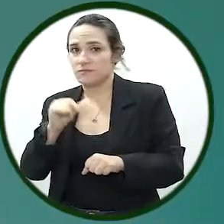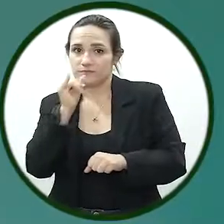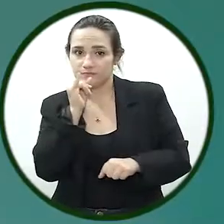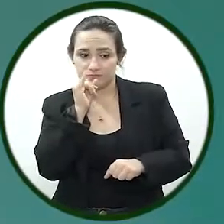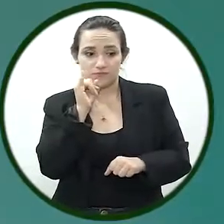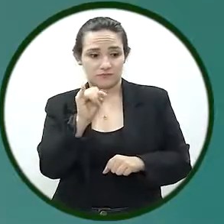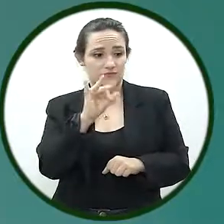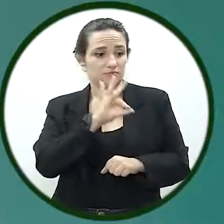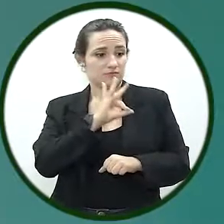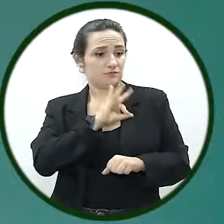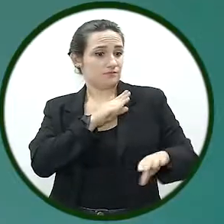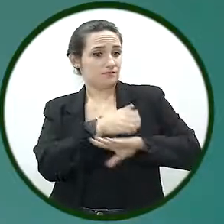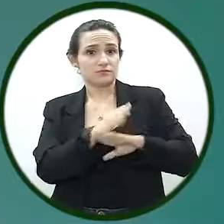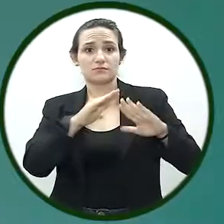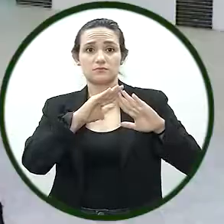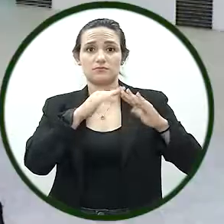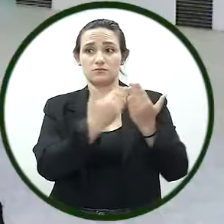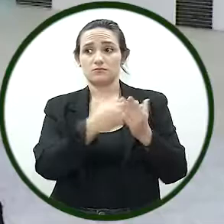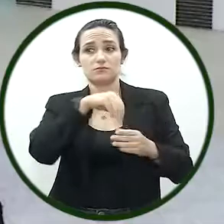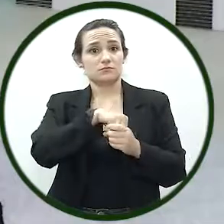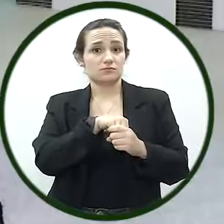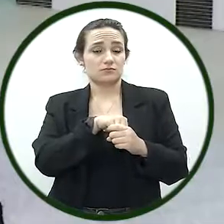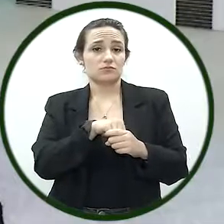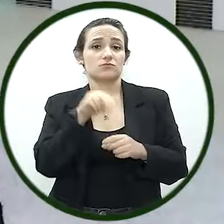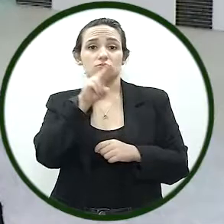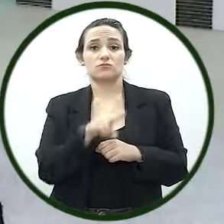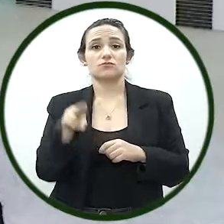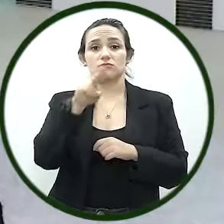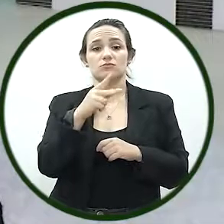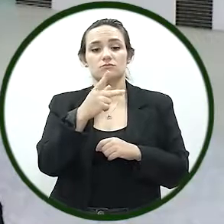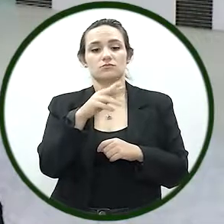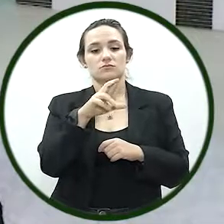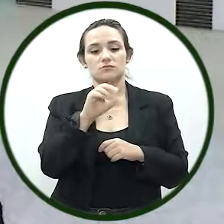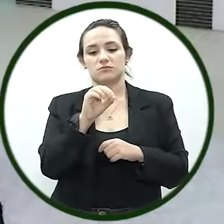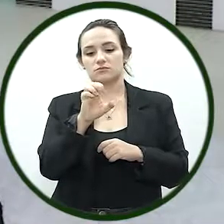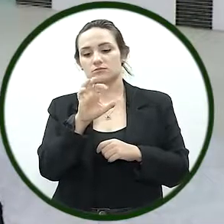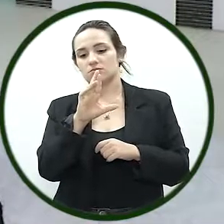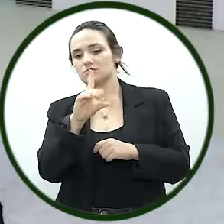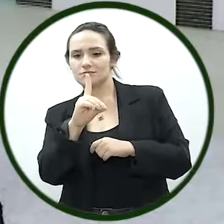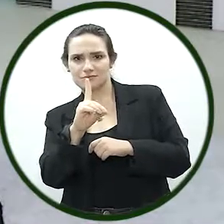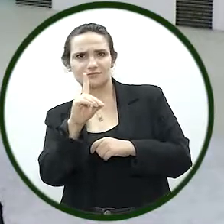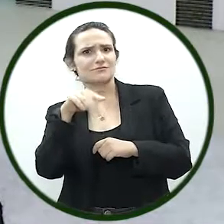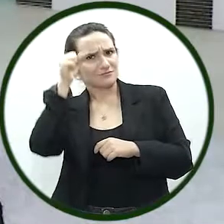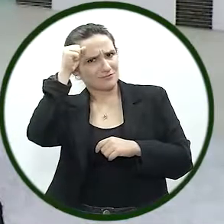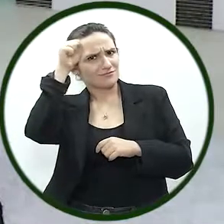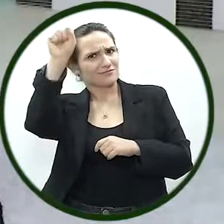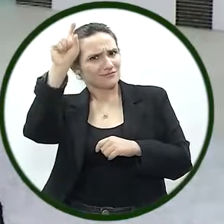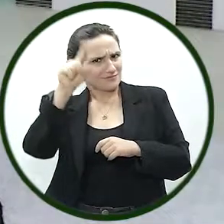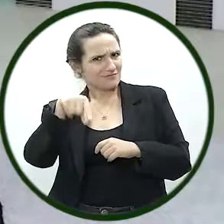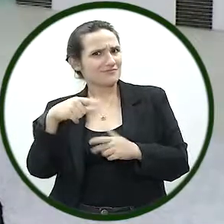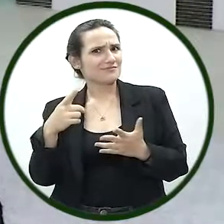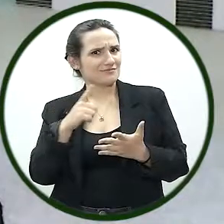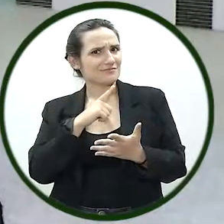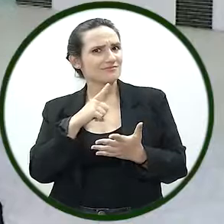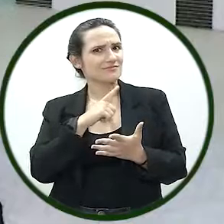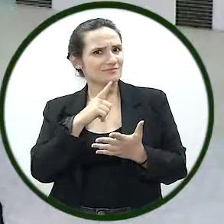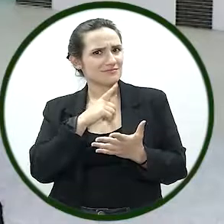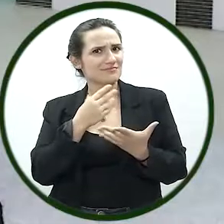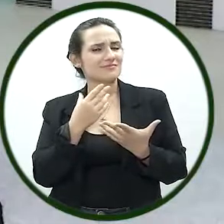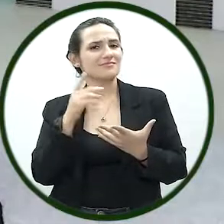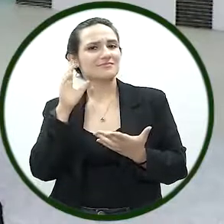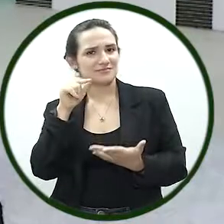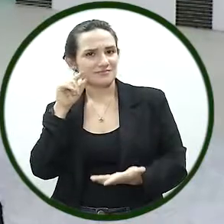política pública através do PROERD. O PROERD é muito famoso, faz muito sucesso na internet, né? A gente vê diversos memes, né, do leão do PROERD,